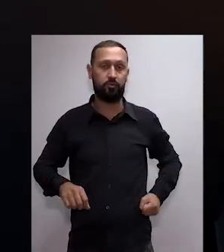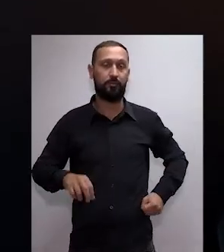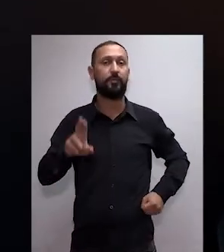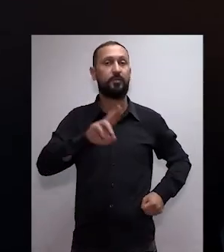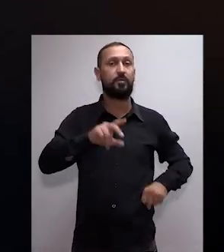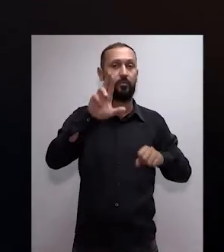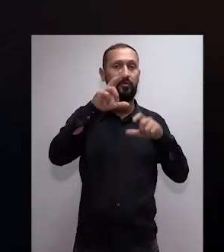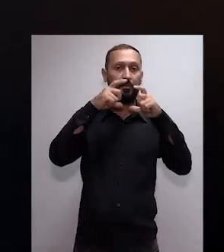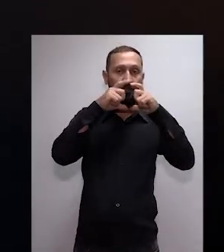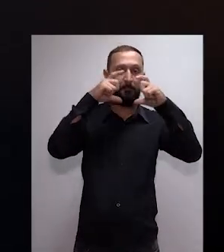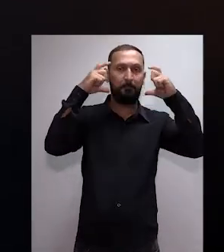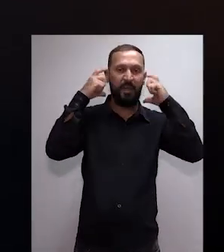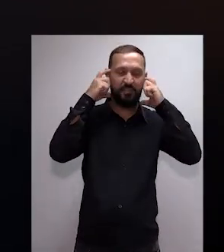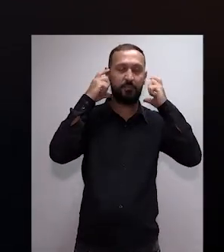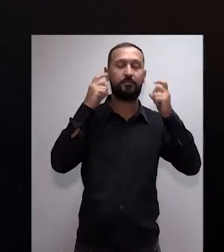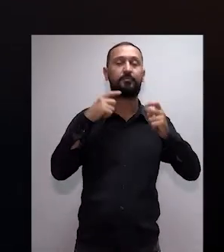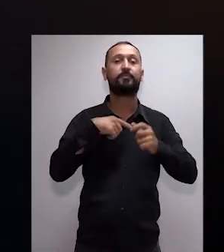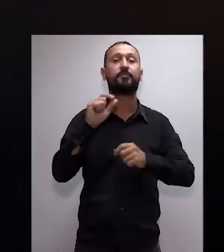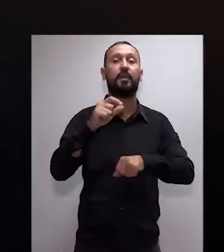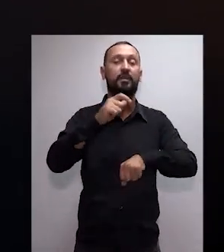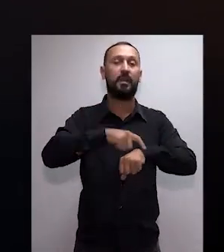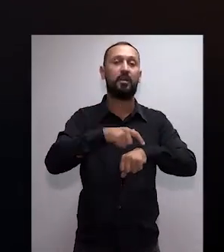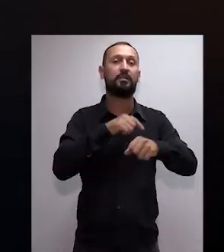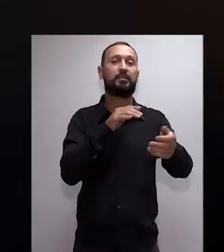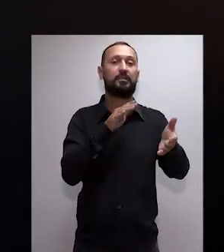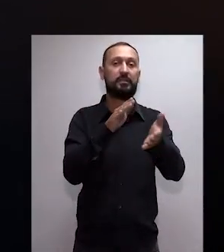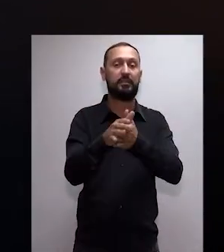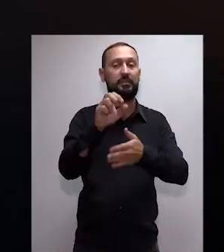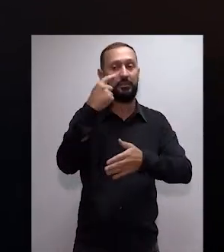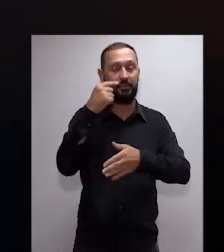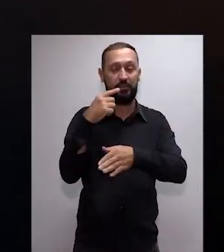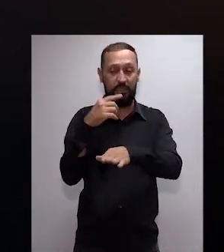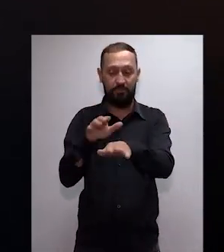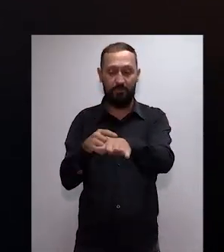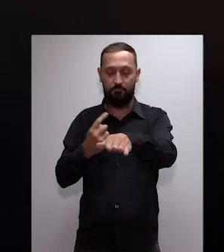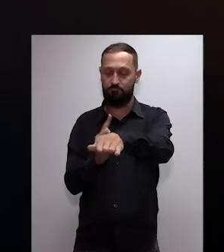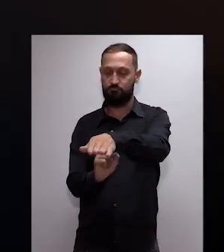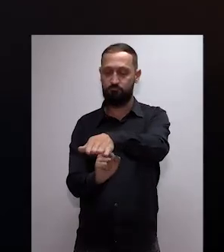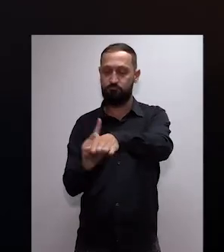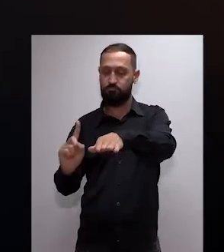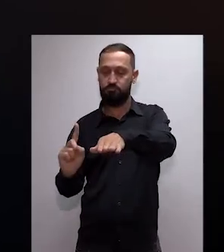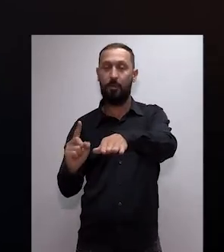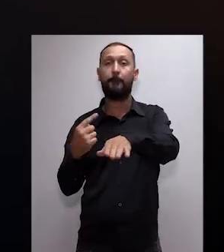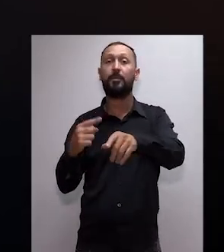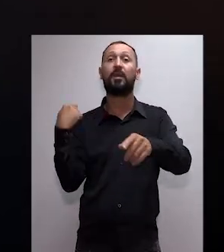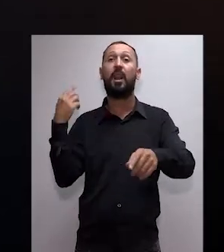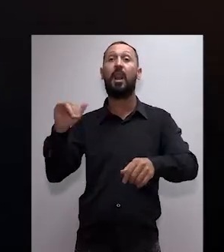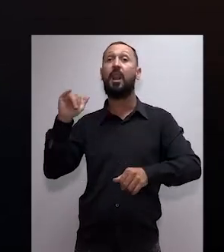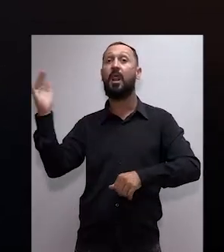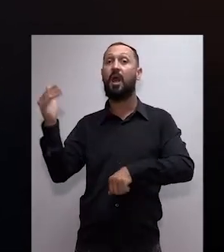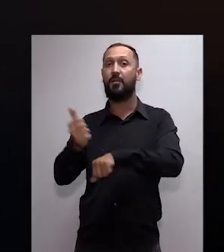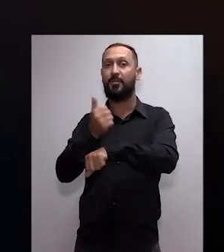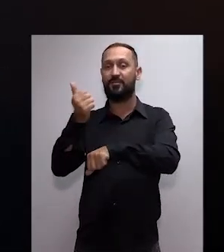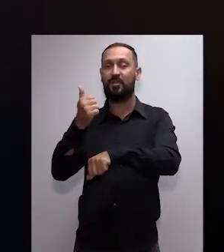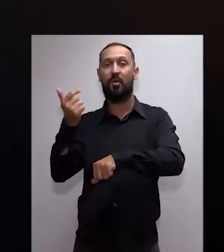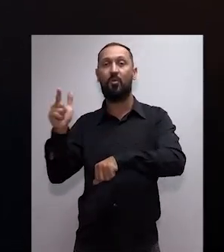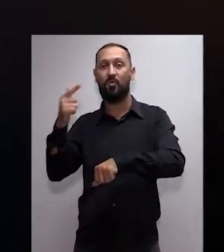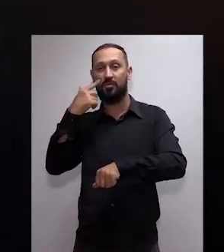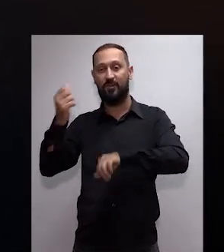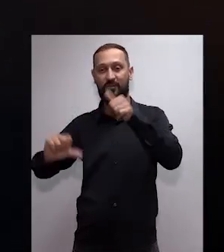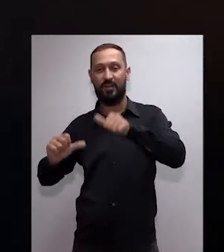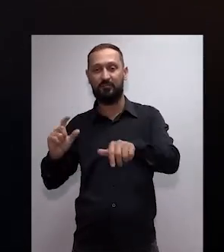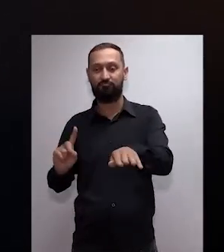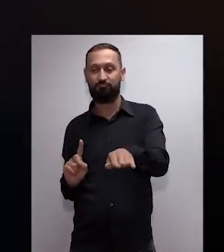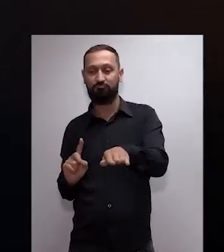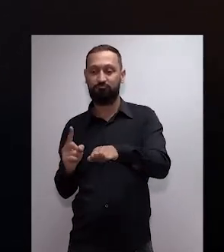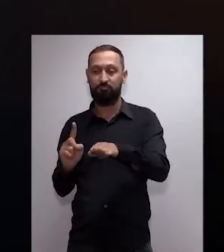máscara e ao sair, se ele vai bater no balizamento, porque vai ter um examinador lá fora, se ele vai bater no